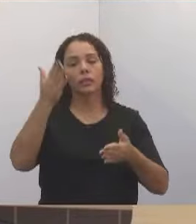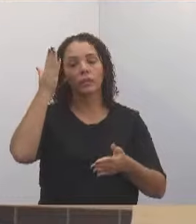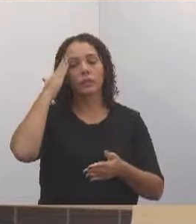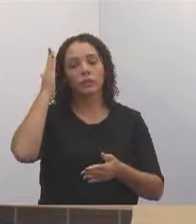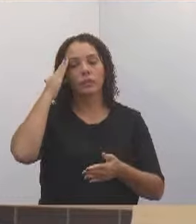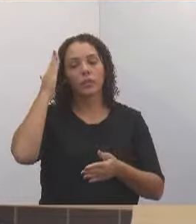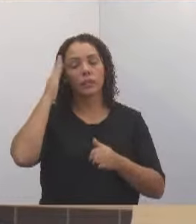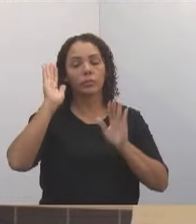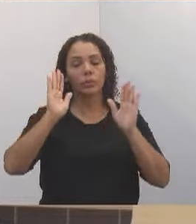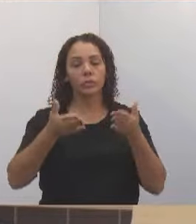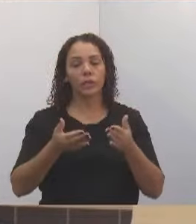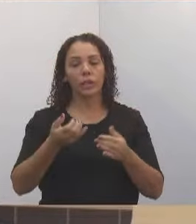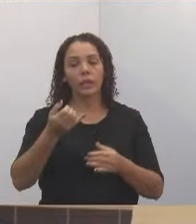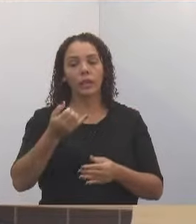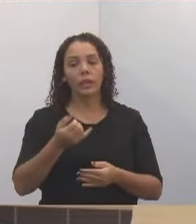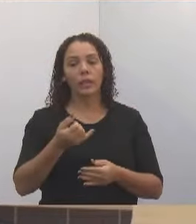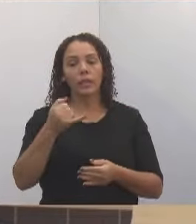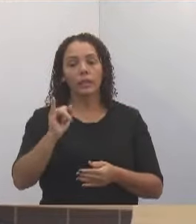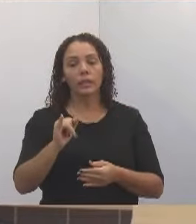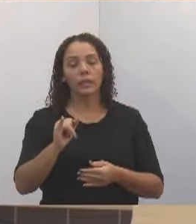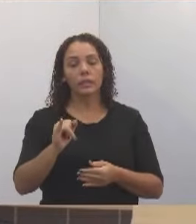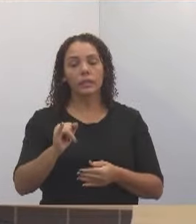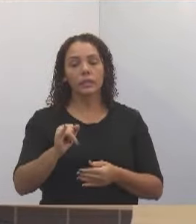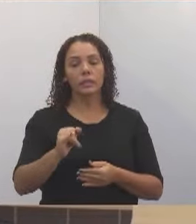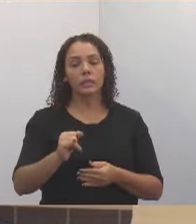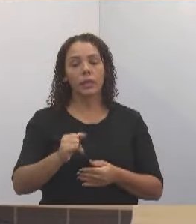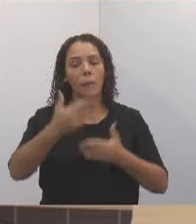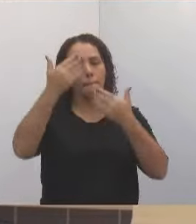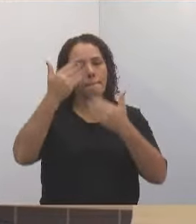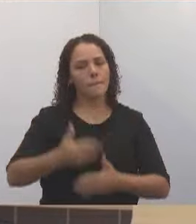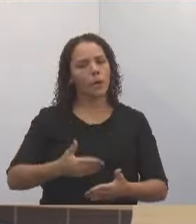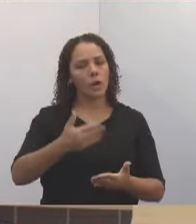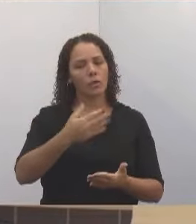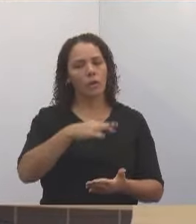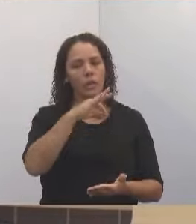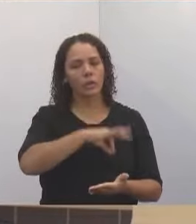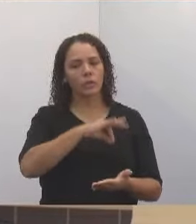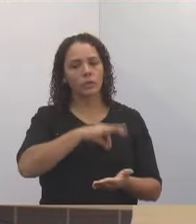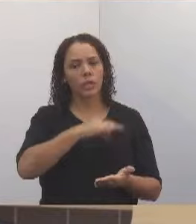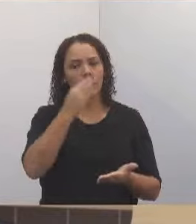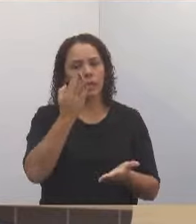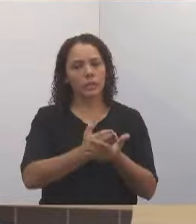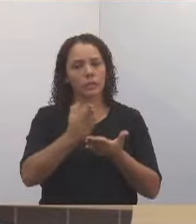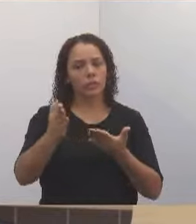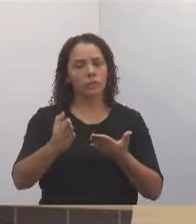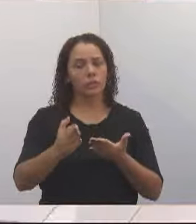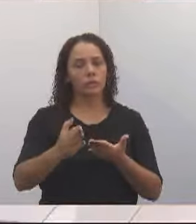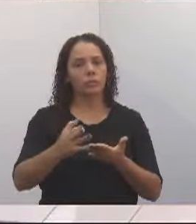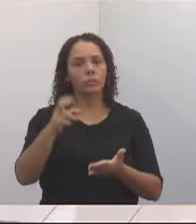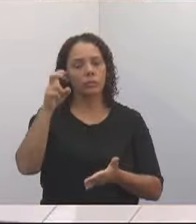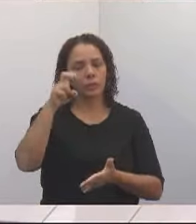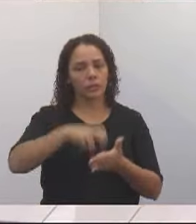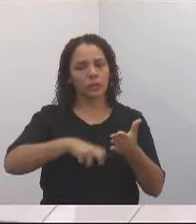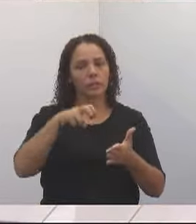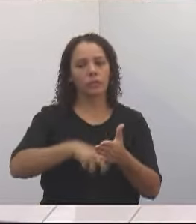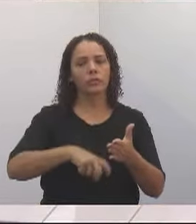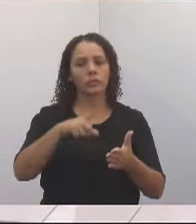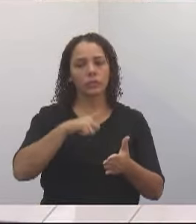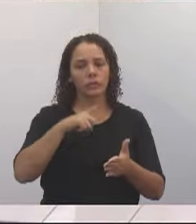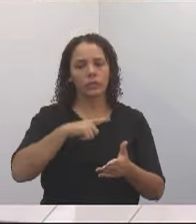antemão que, se comprovada a prática de rachadinha, a pena é de cassação. Muito obrigado.